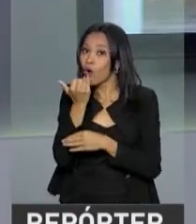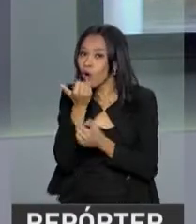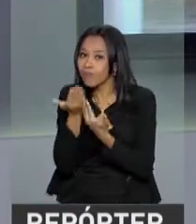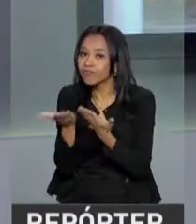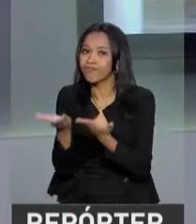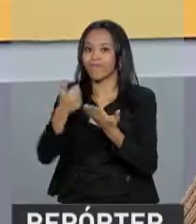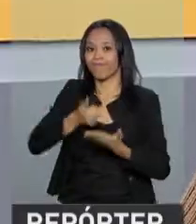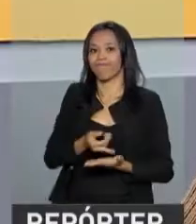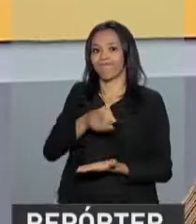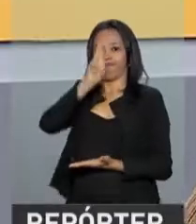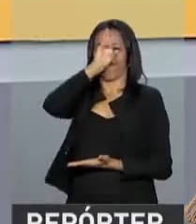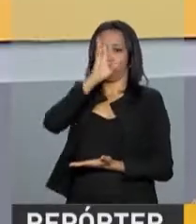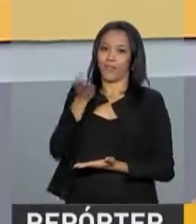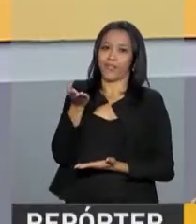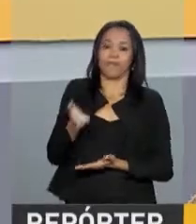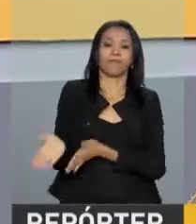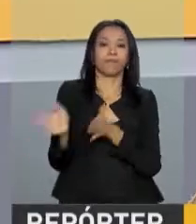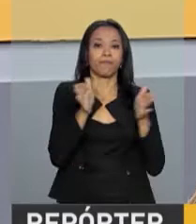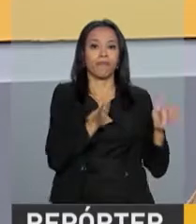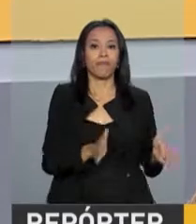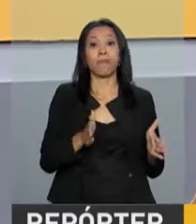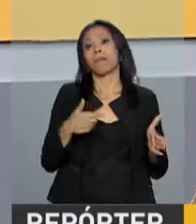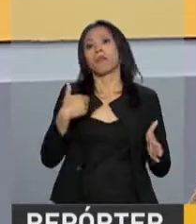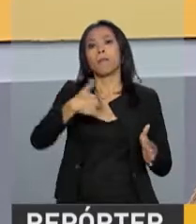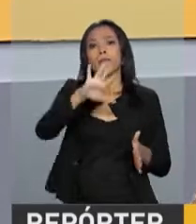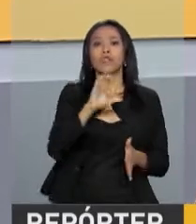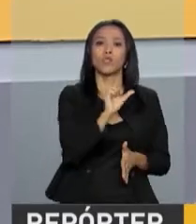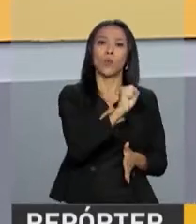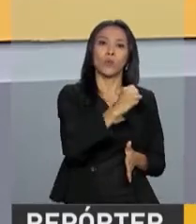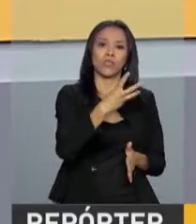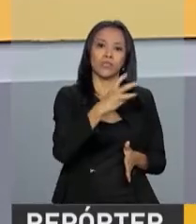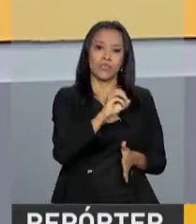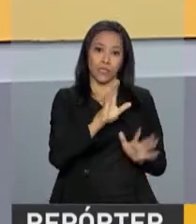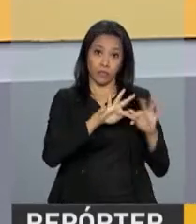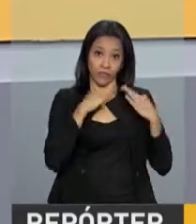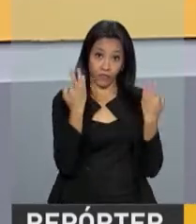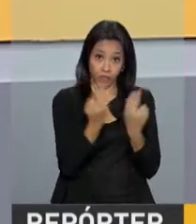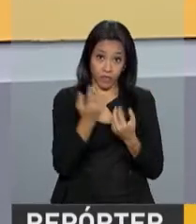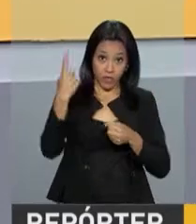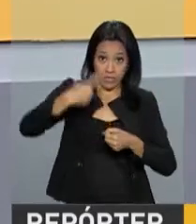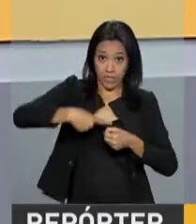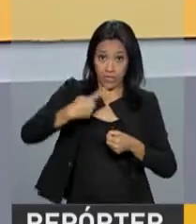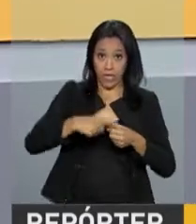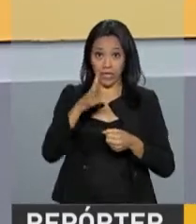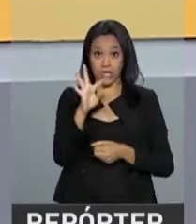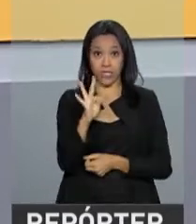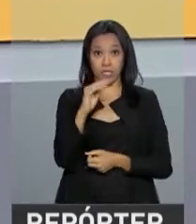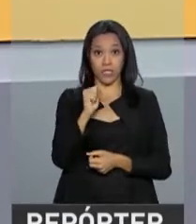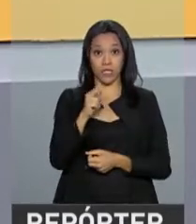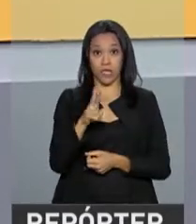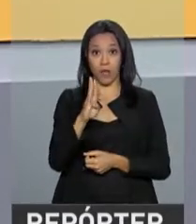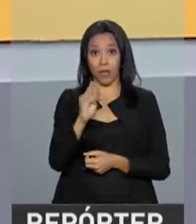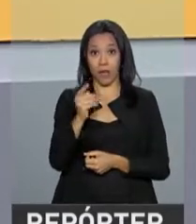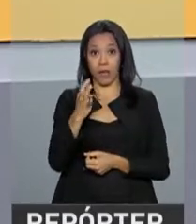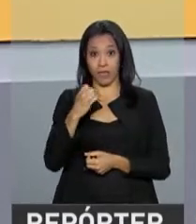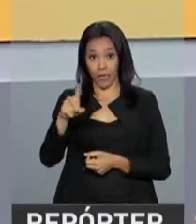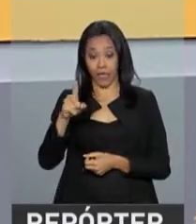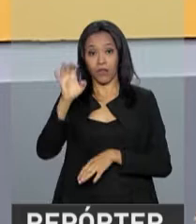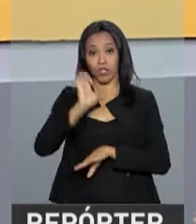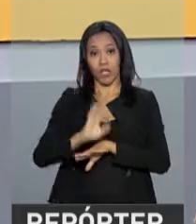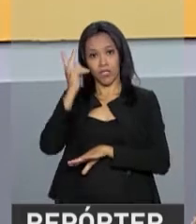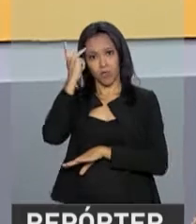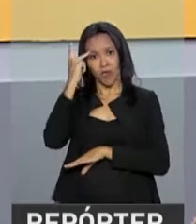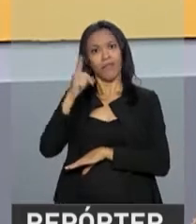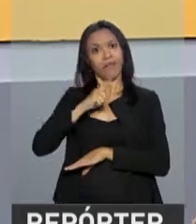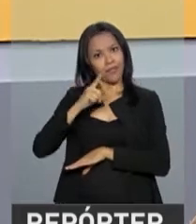você. Mais de 830 famílias de Taubaté, em São Paulo, agora têm casa própria, graças ao programa